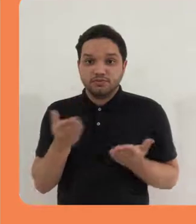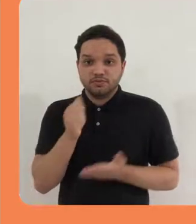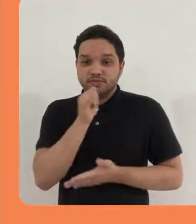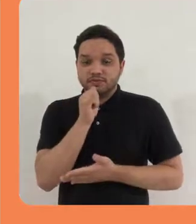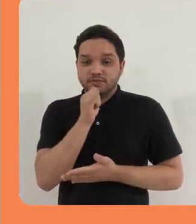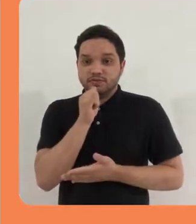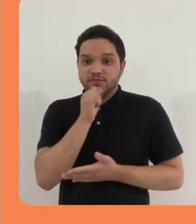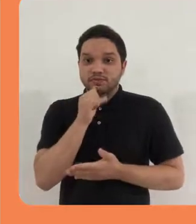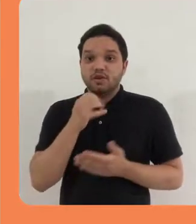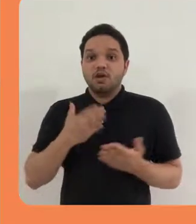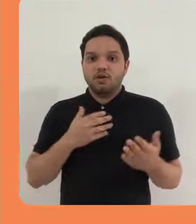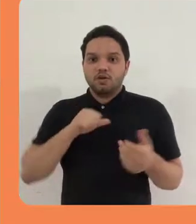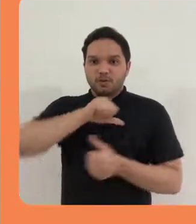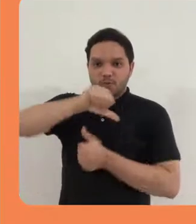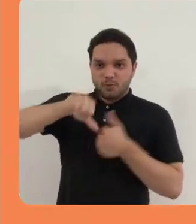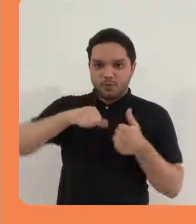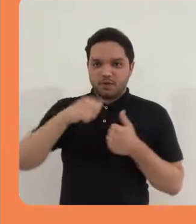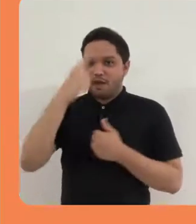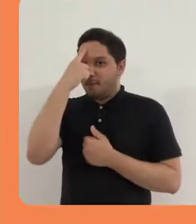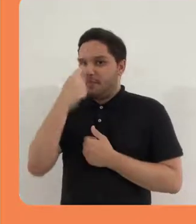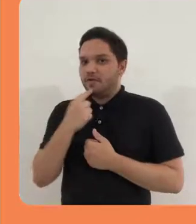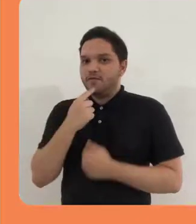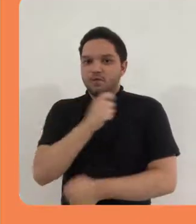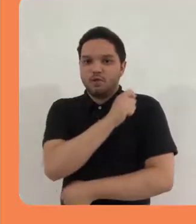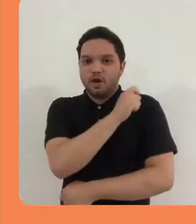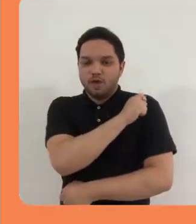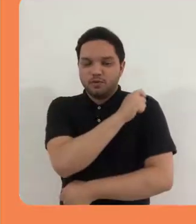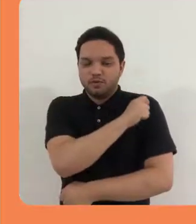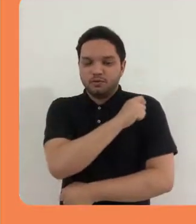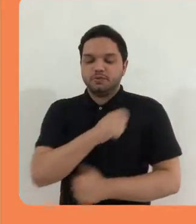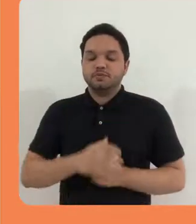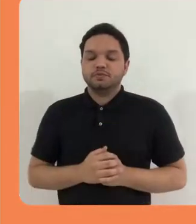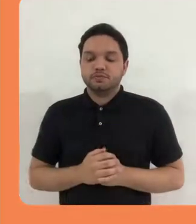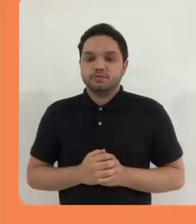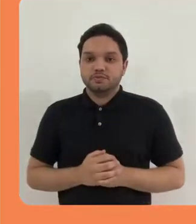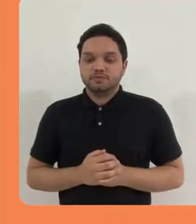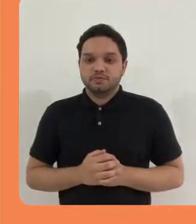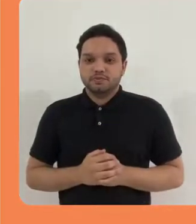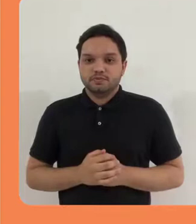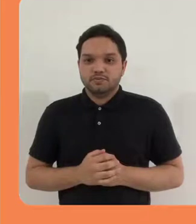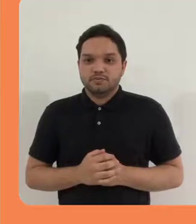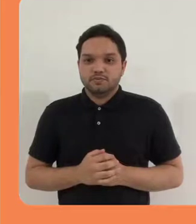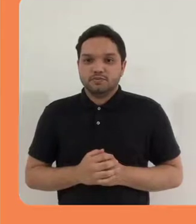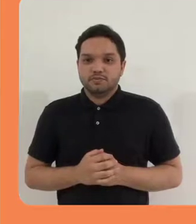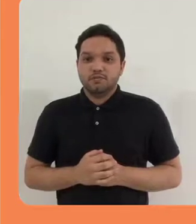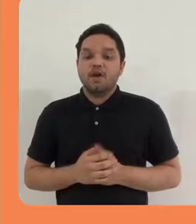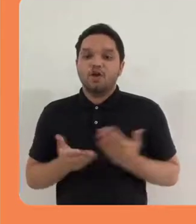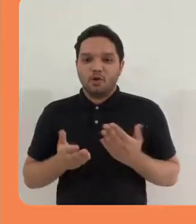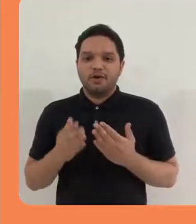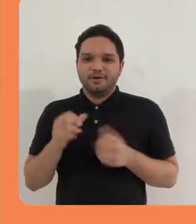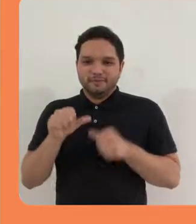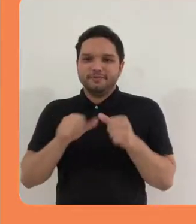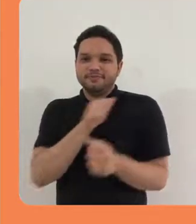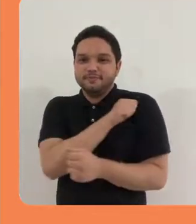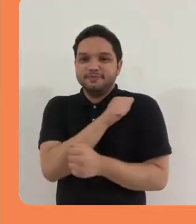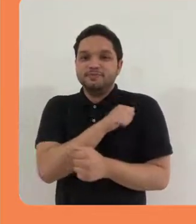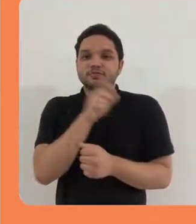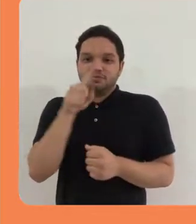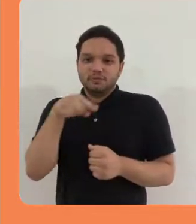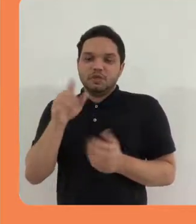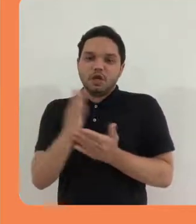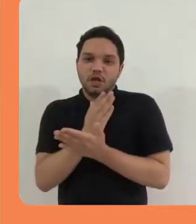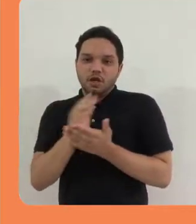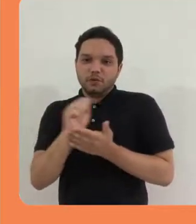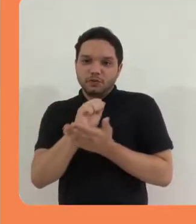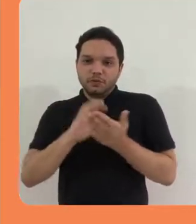E deixamos aqui um exemplo vou mudar meu papel para estudante bom então vamo dar papel para